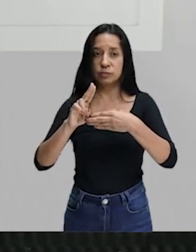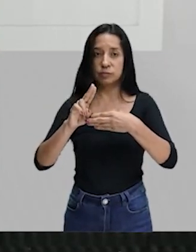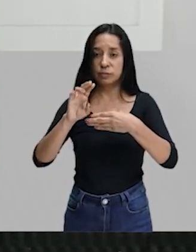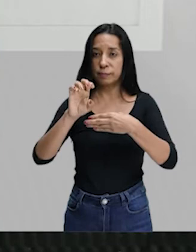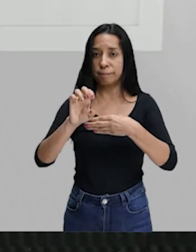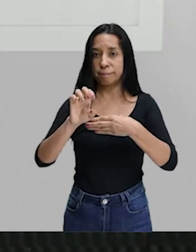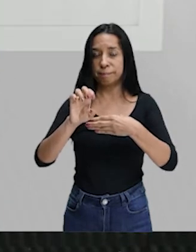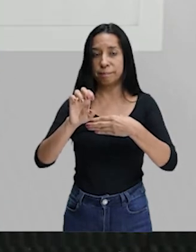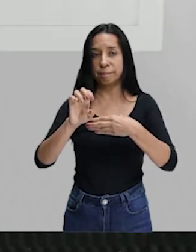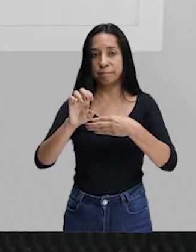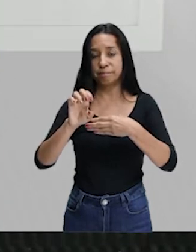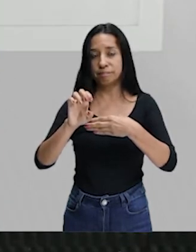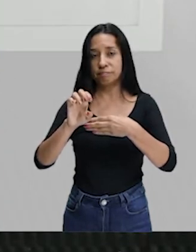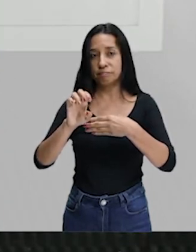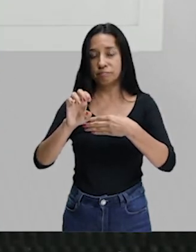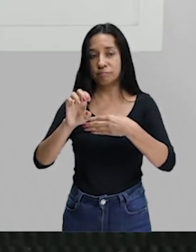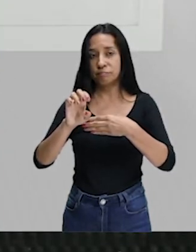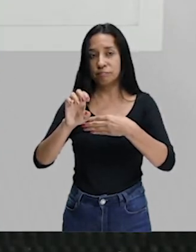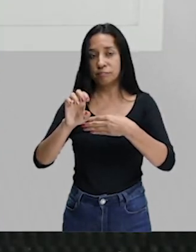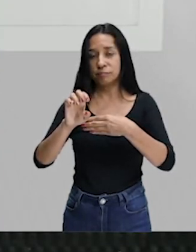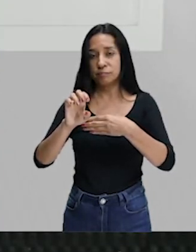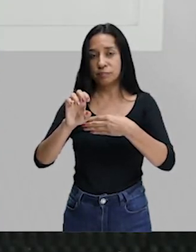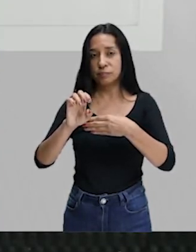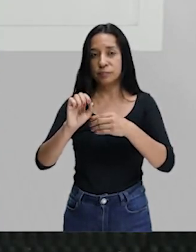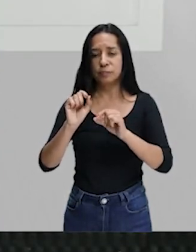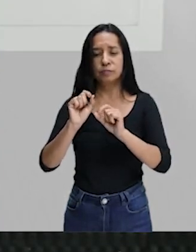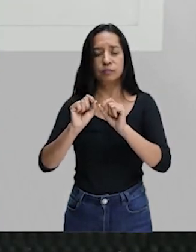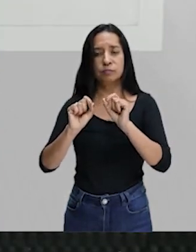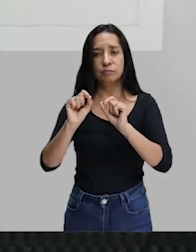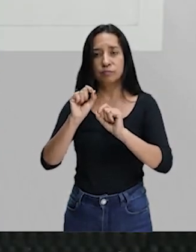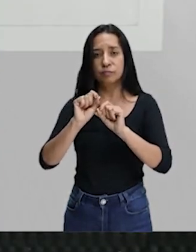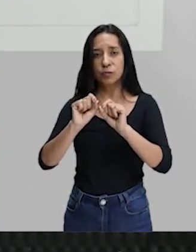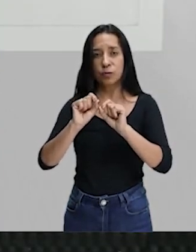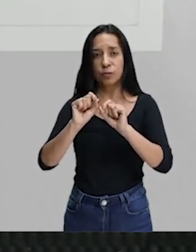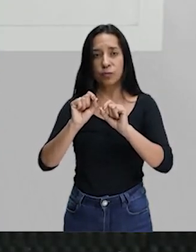E, ok? Vai ser aí